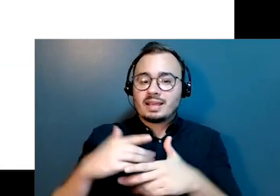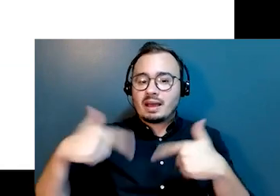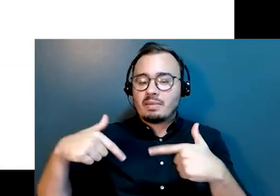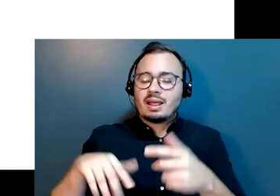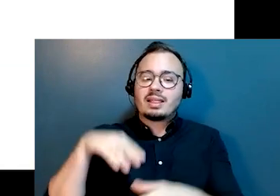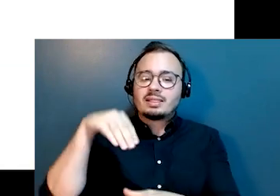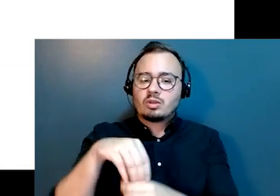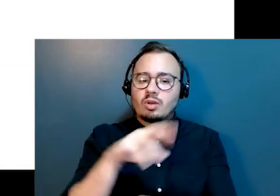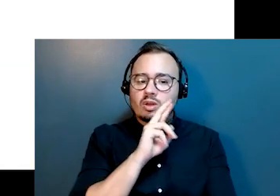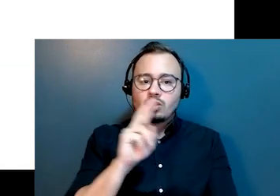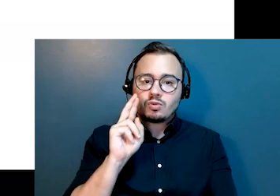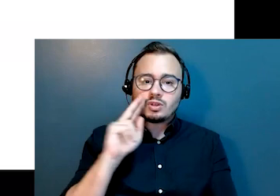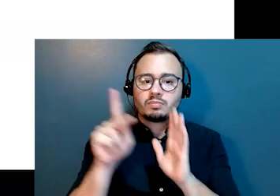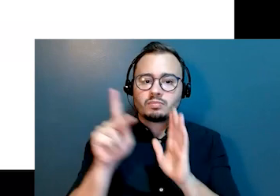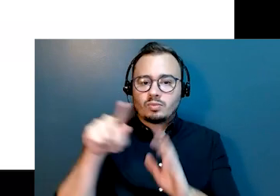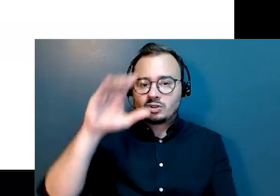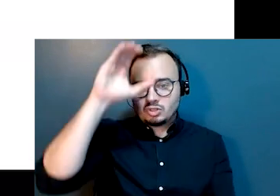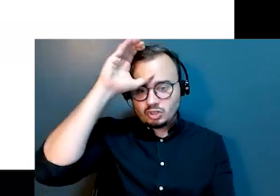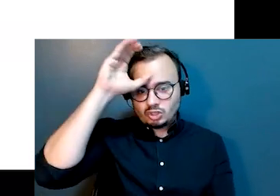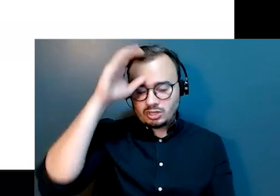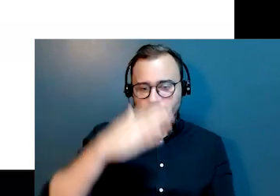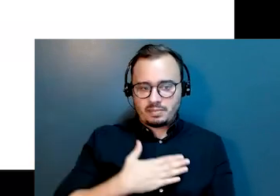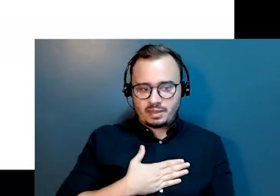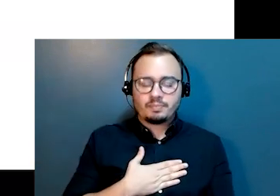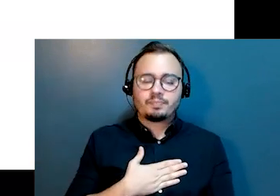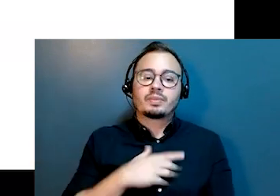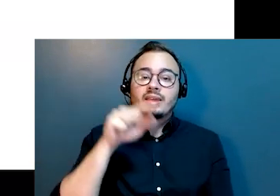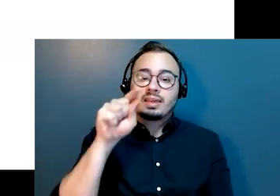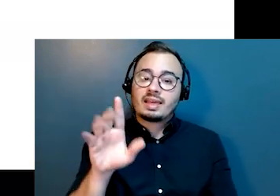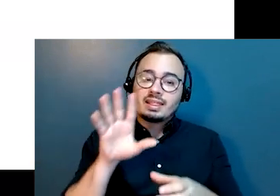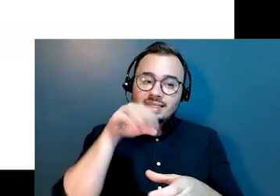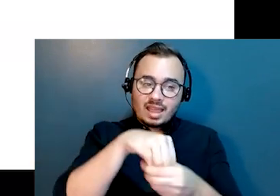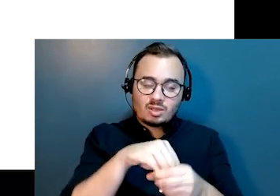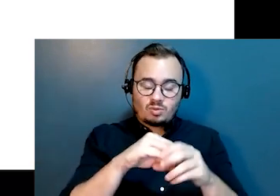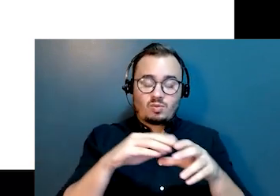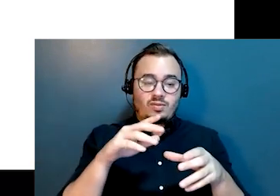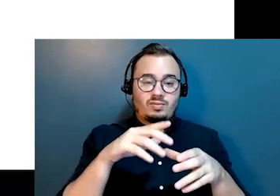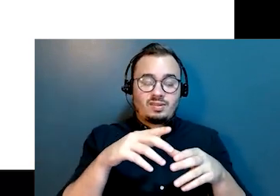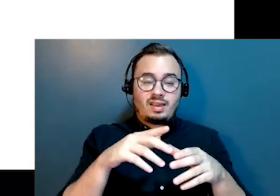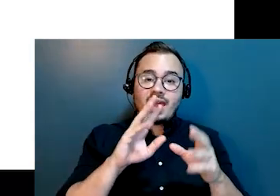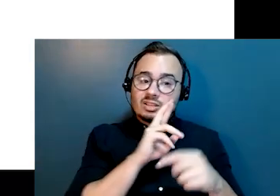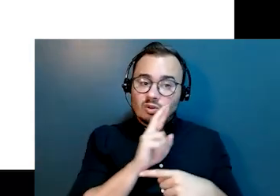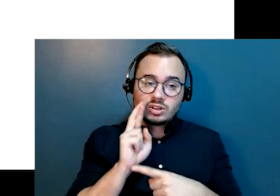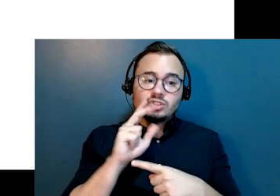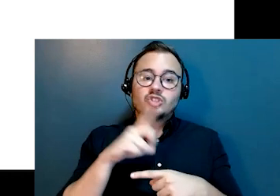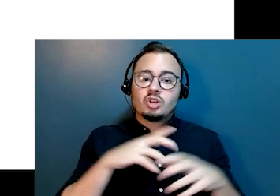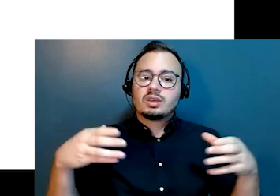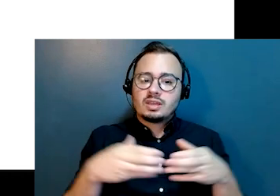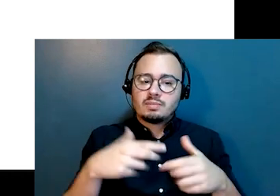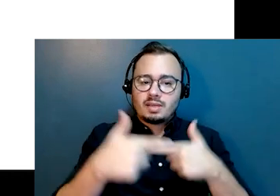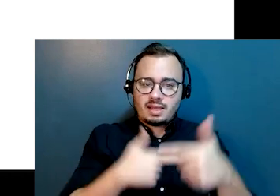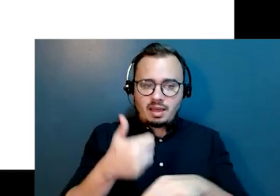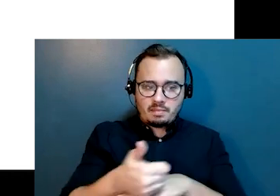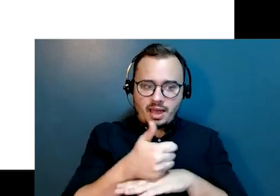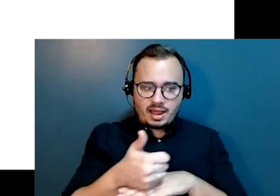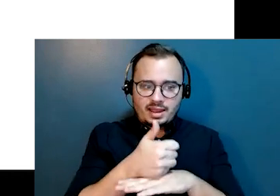tarde. Nesse restaurante, na equipe, tinha uma chefe, tinha auxiliar de cozinha, que era minha tia, tinham